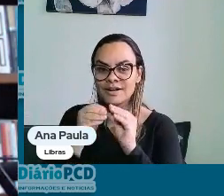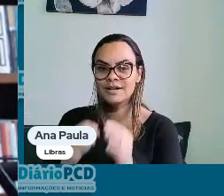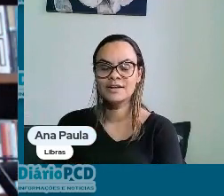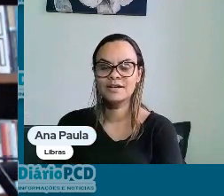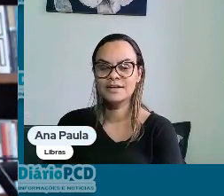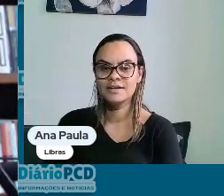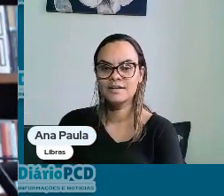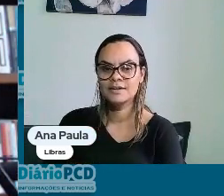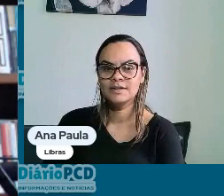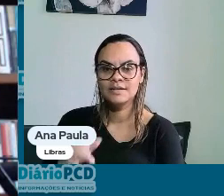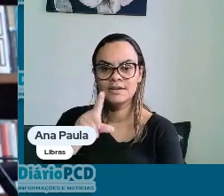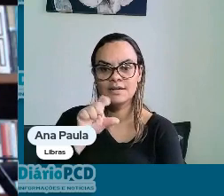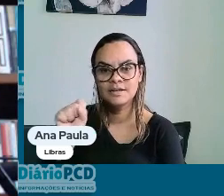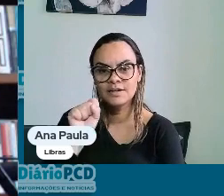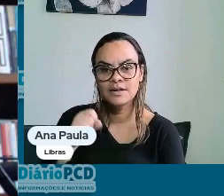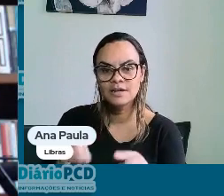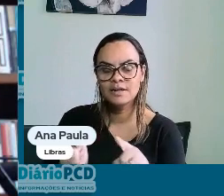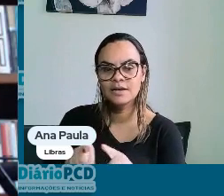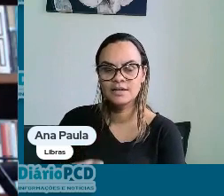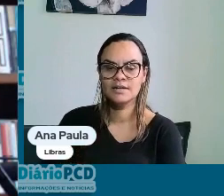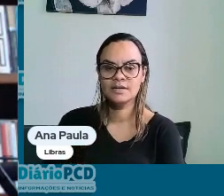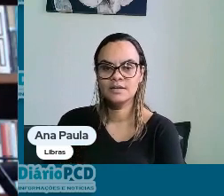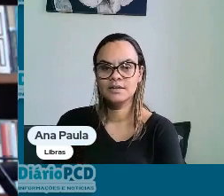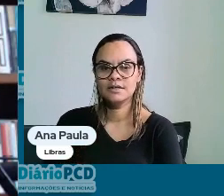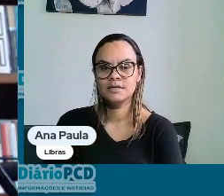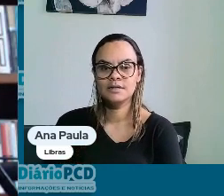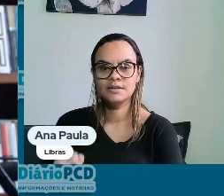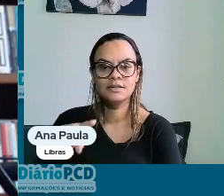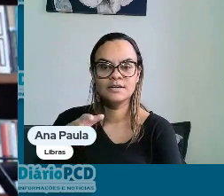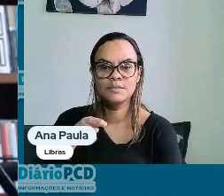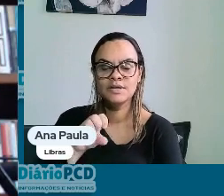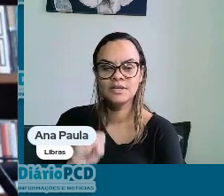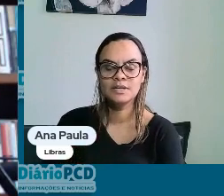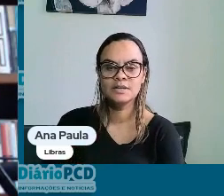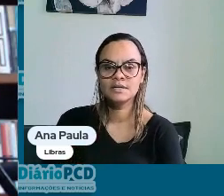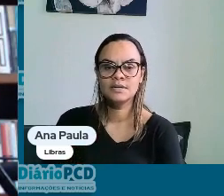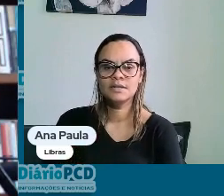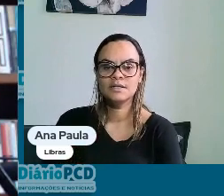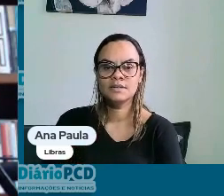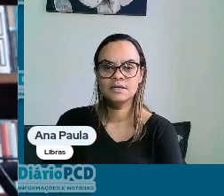tanto o ISS quanto o ICMS,